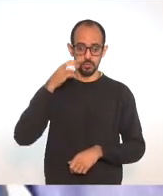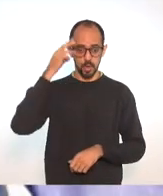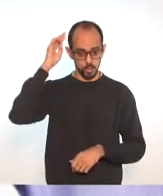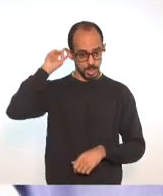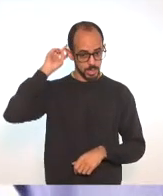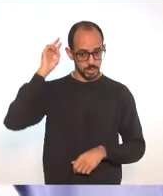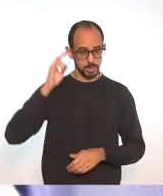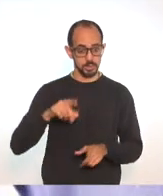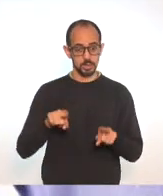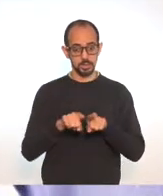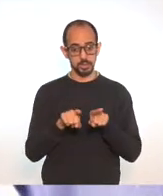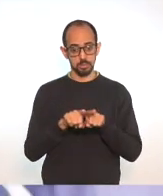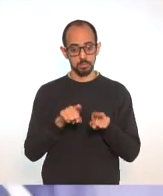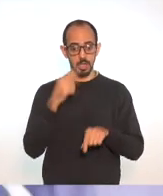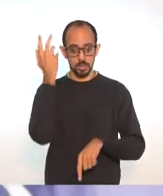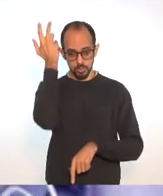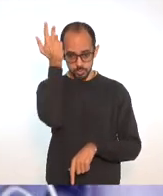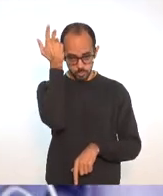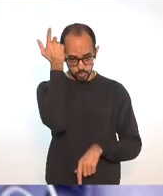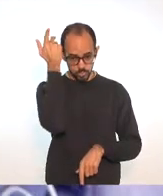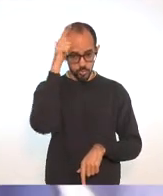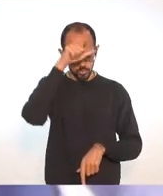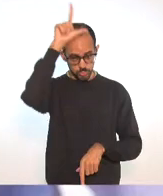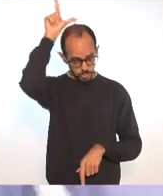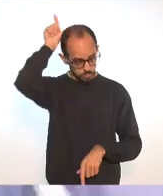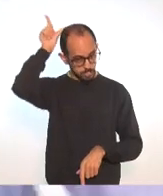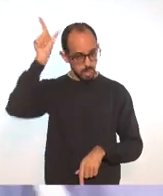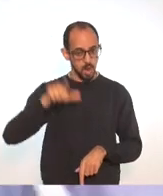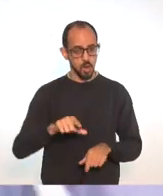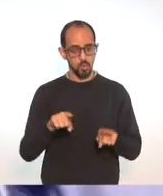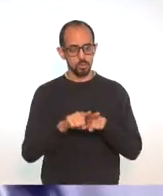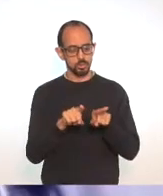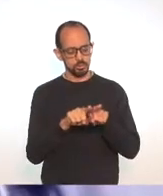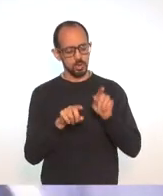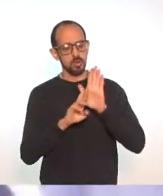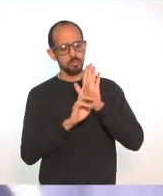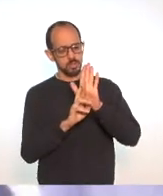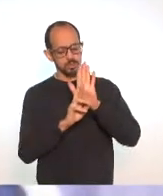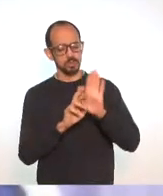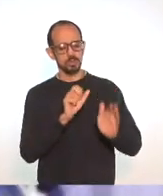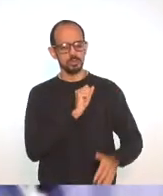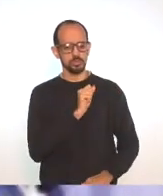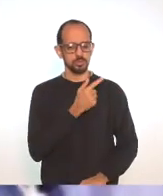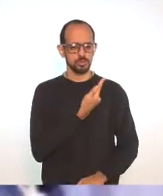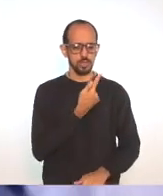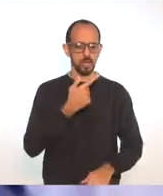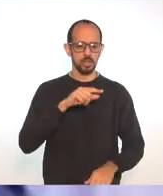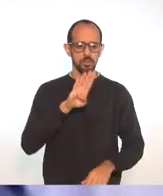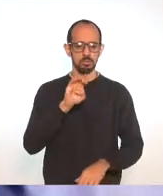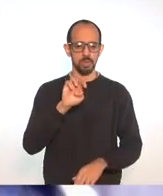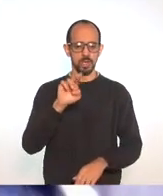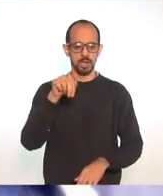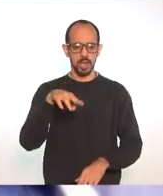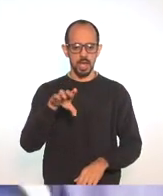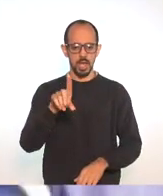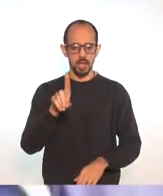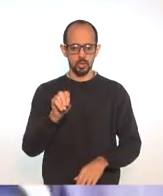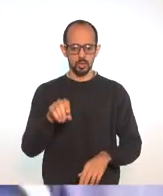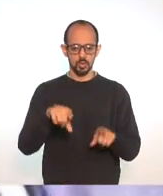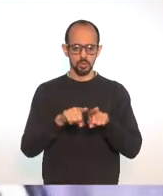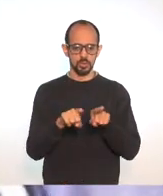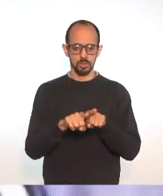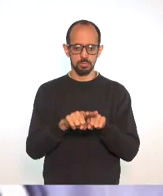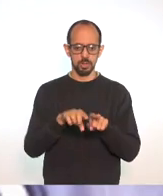derramar representante sair de mandatos de vereadores da região metropolitana Bom dia o Bernardo e ao Maurício da